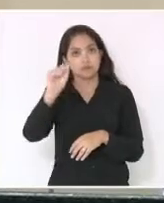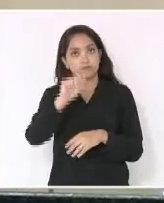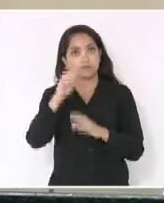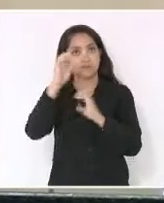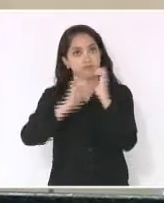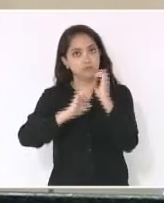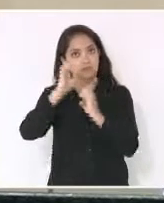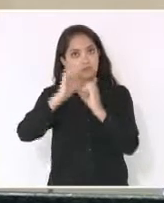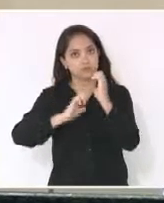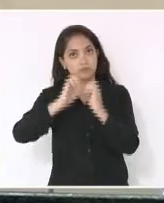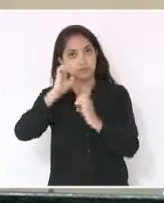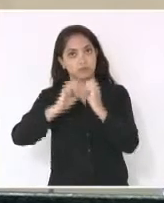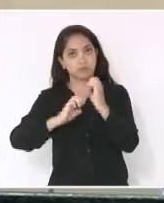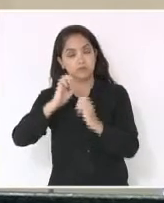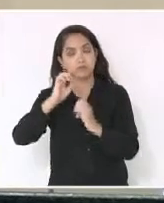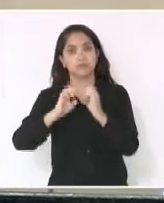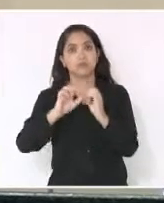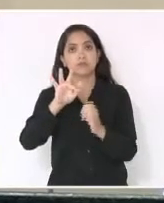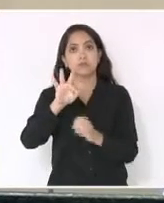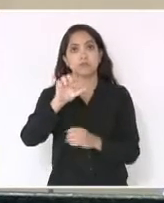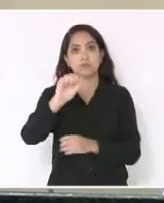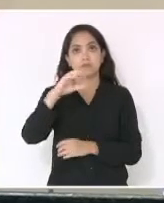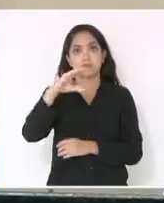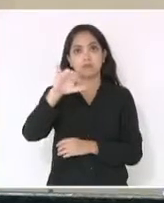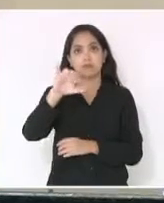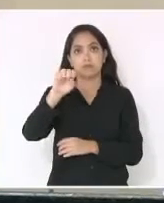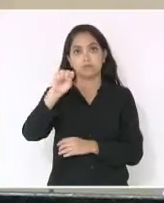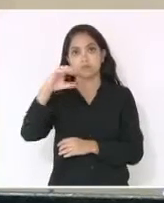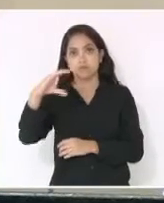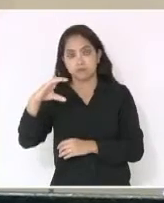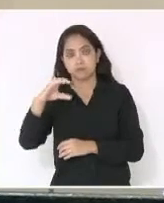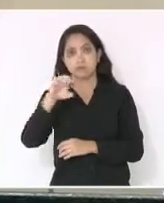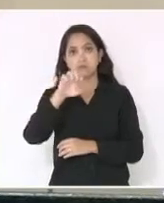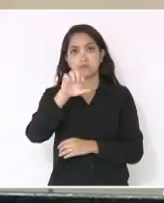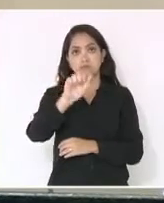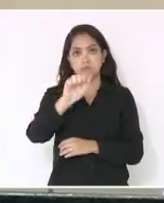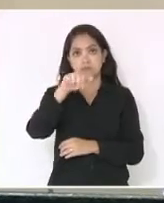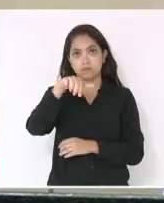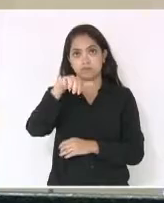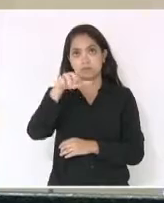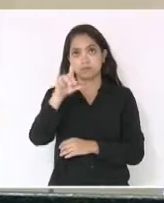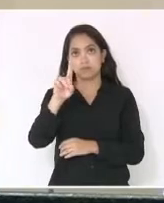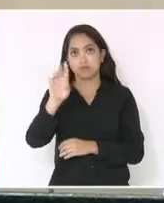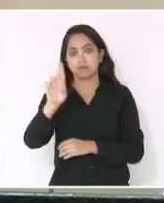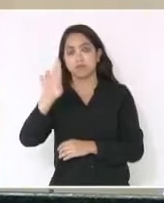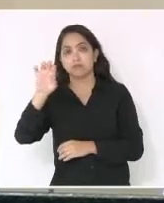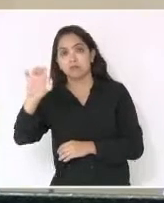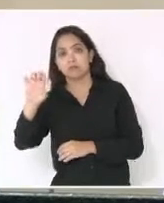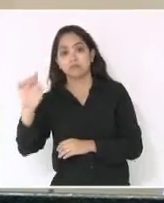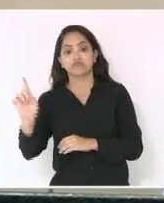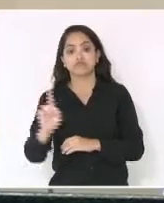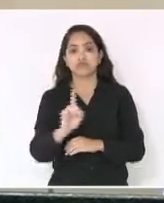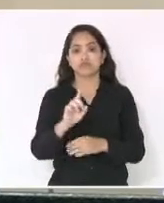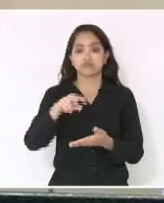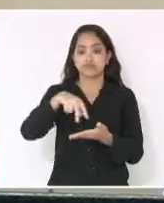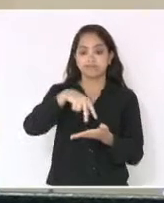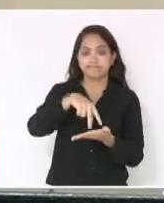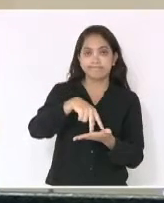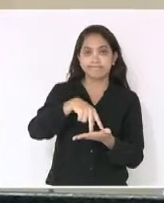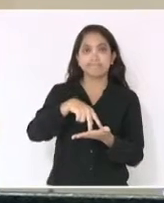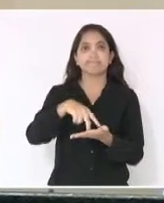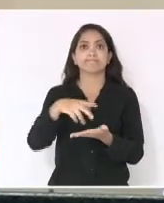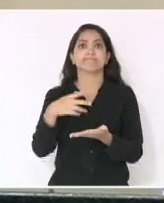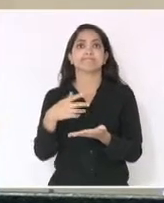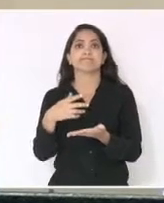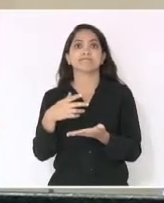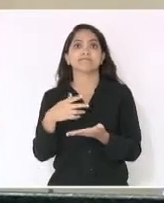facisc senhor andré já o senhor andré para falar acerca da ele